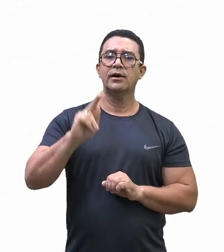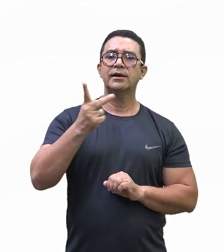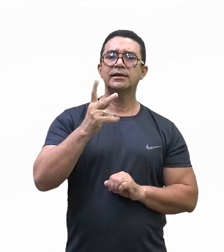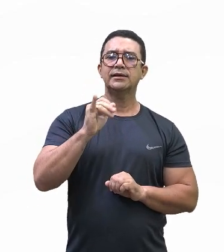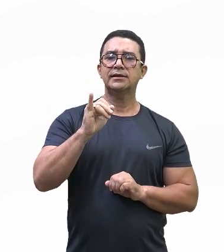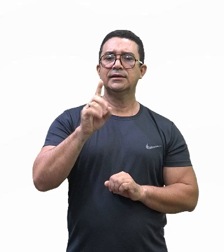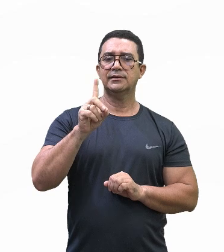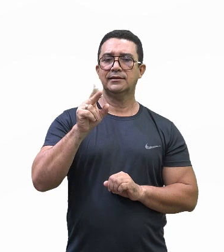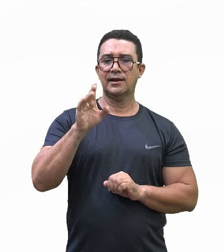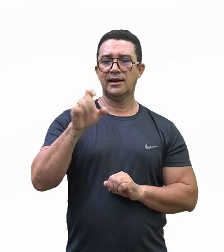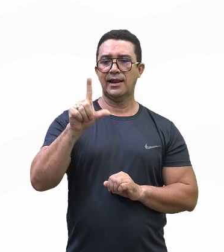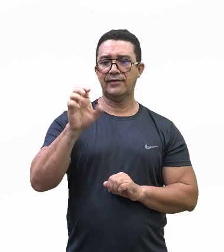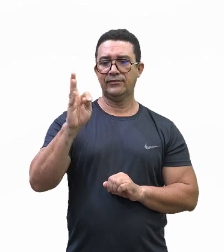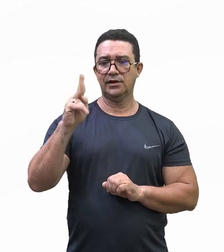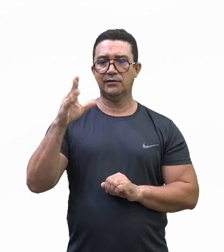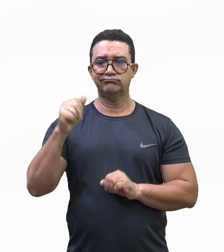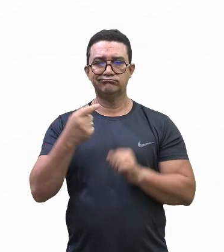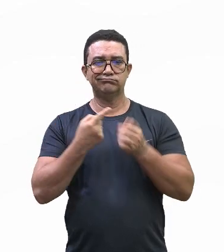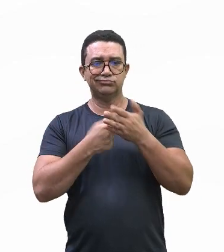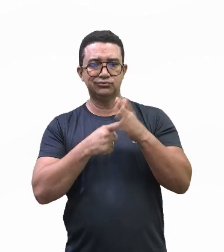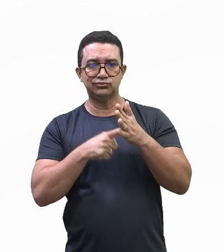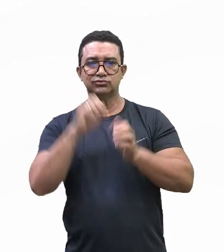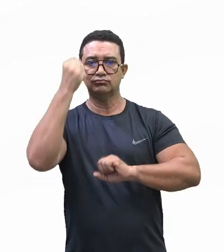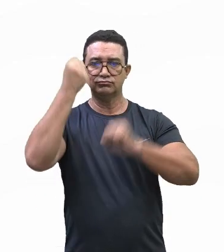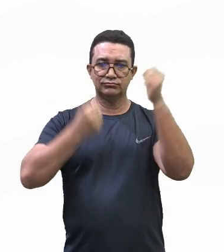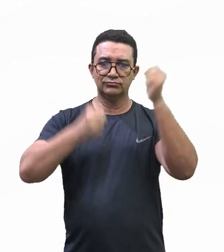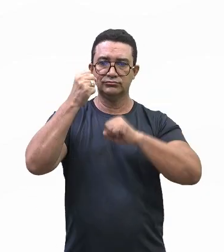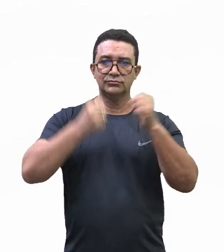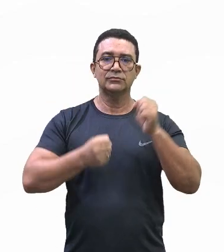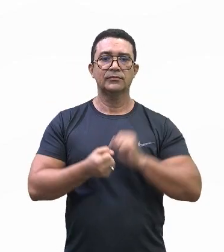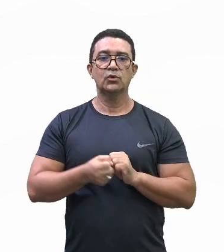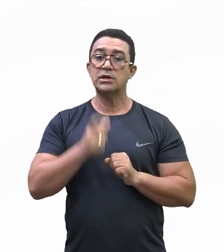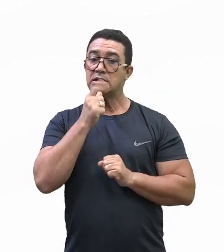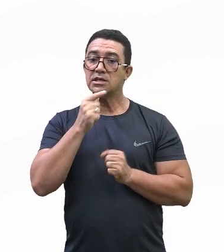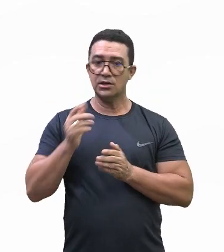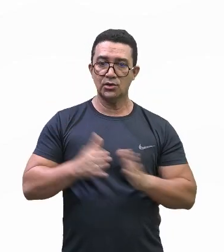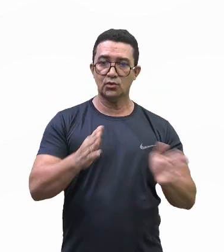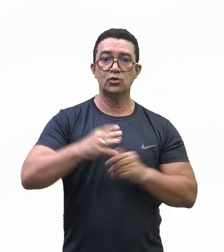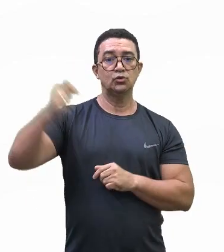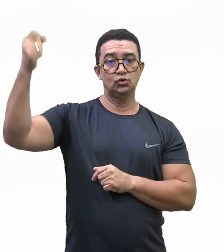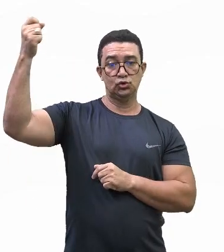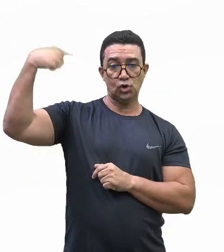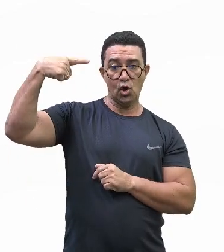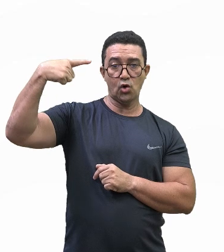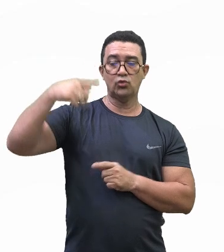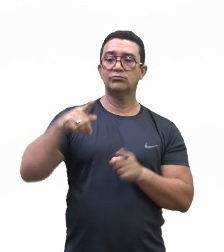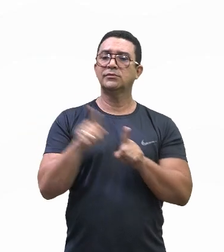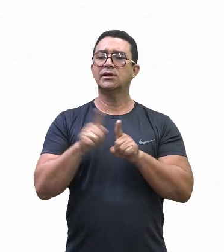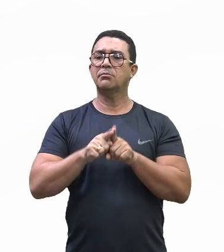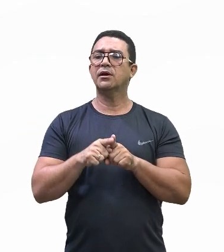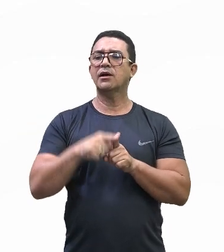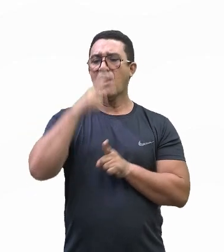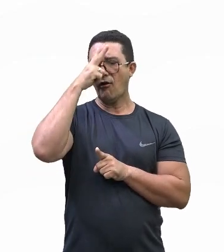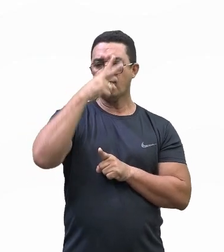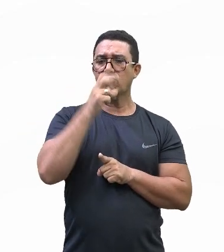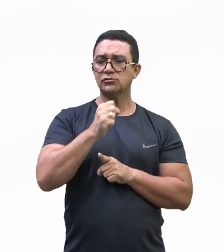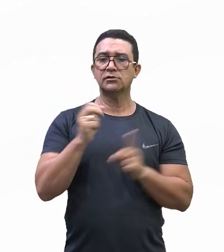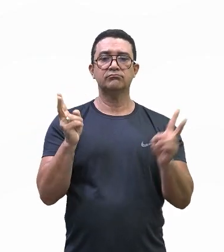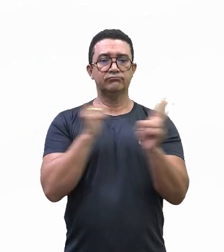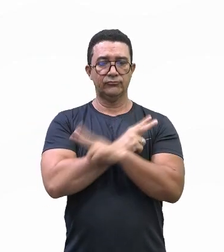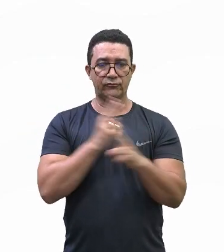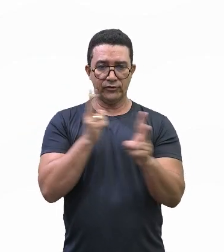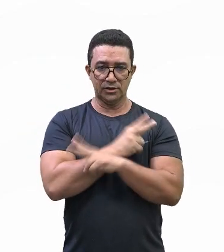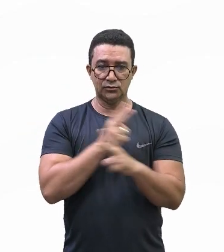águas dos rios, a solar, que vem da luz do sol, a eólica, a força dos ventos,